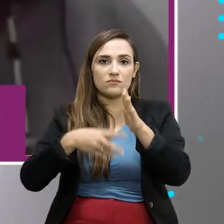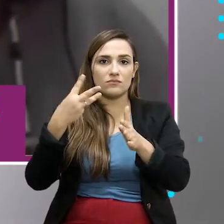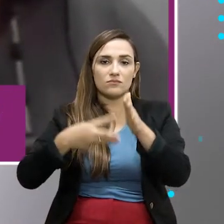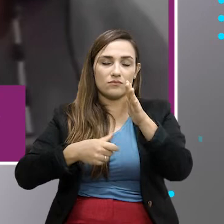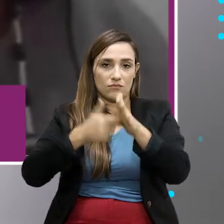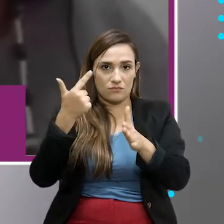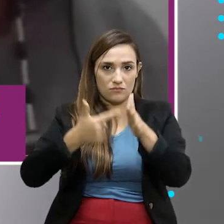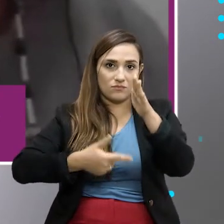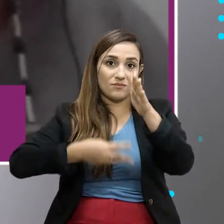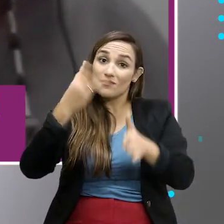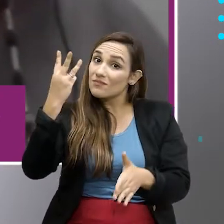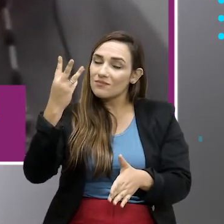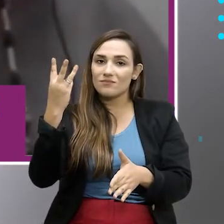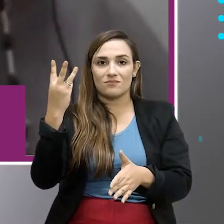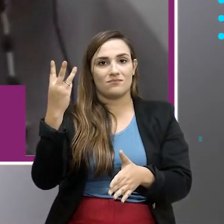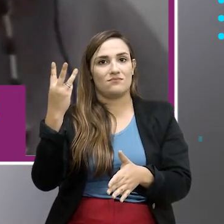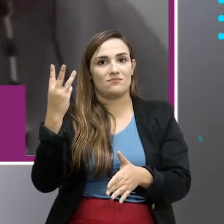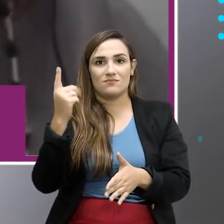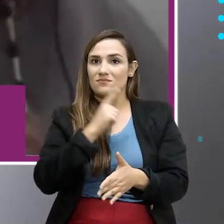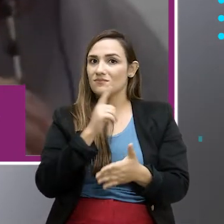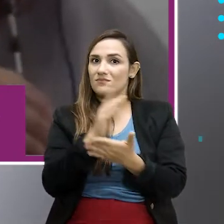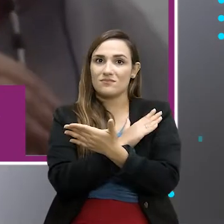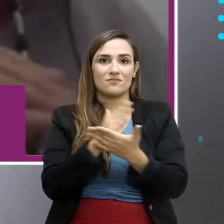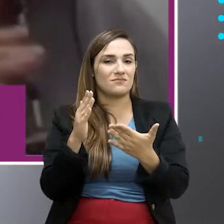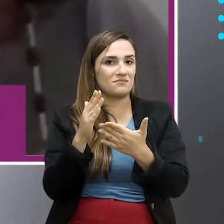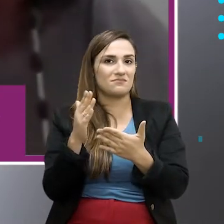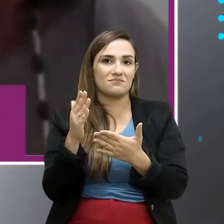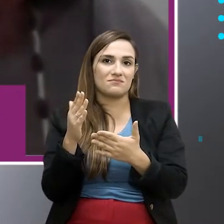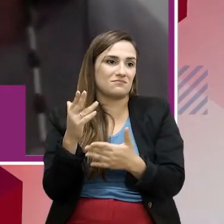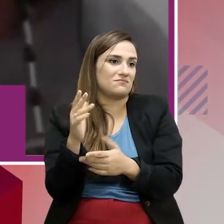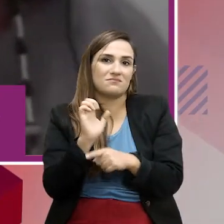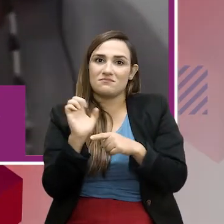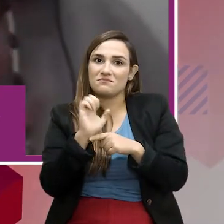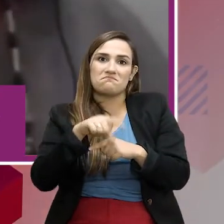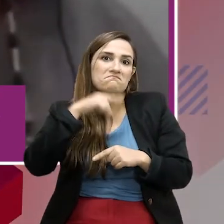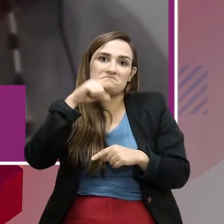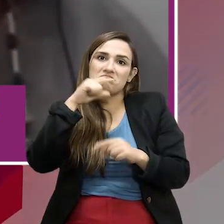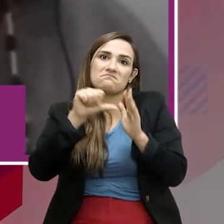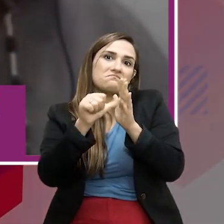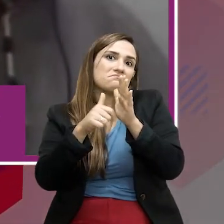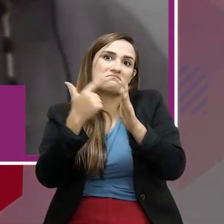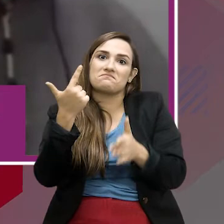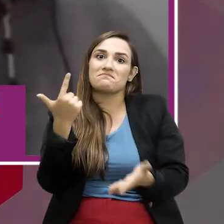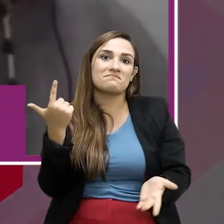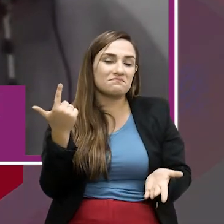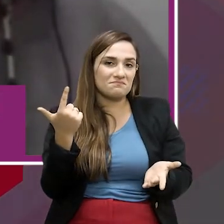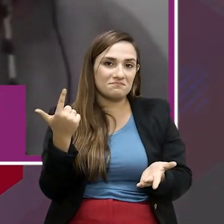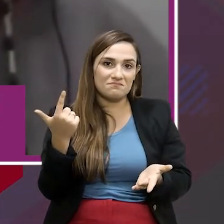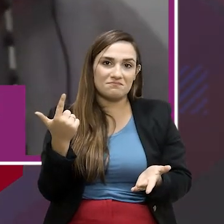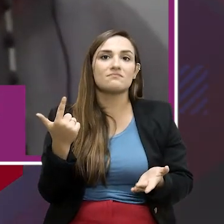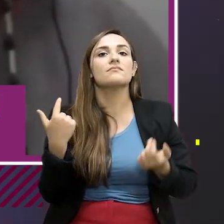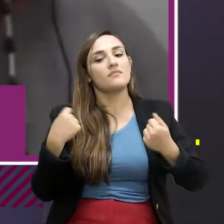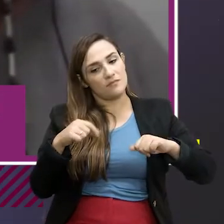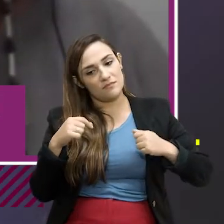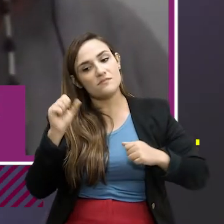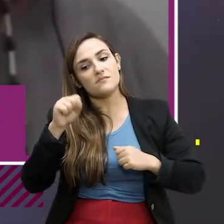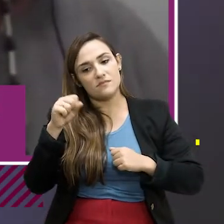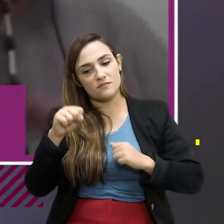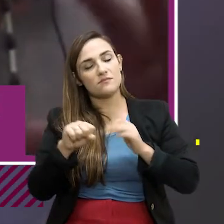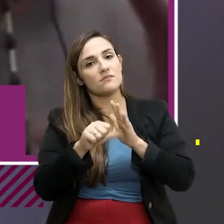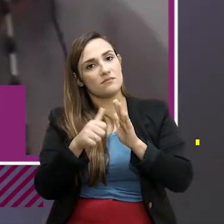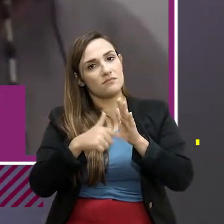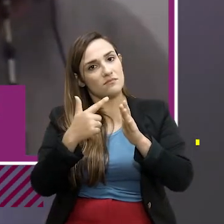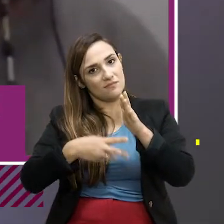todo mundo com a 3ª dose, porque existem estados que estão longe de ter conseguido até a 2ª dose, então pensando